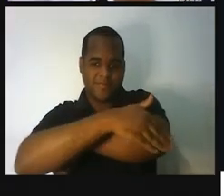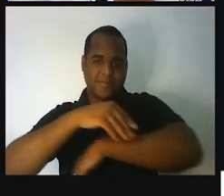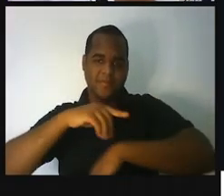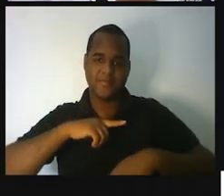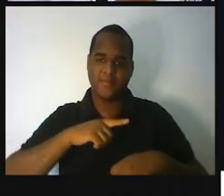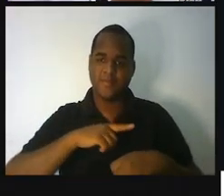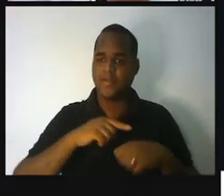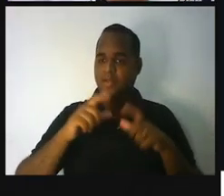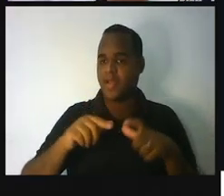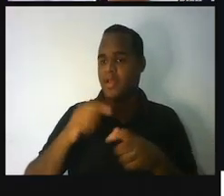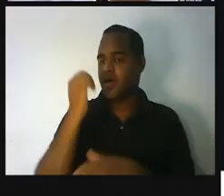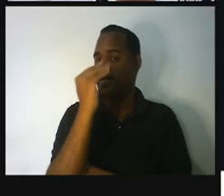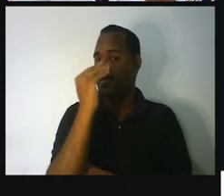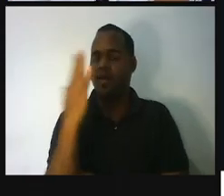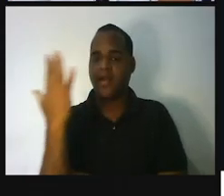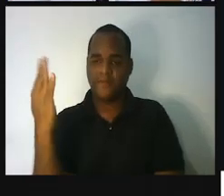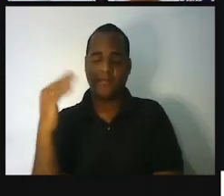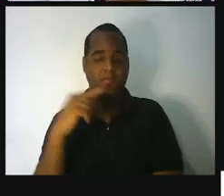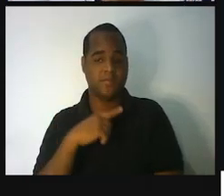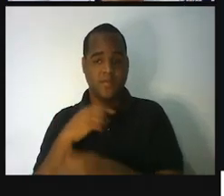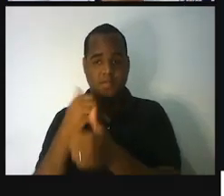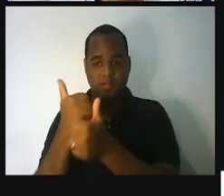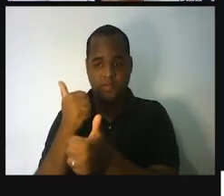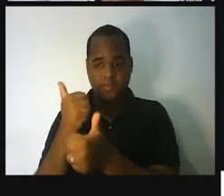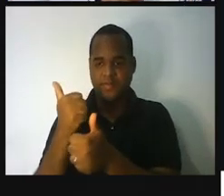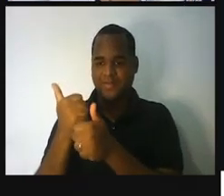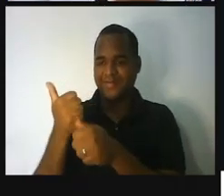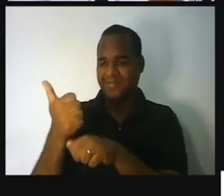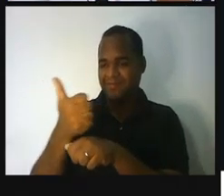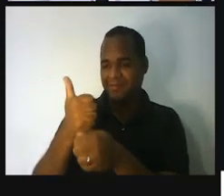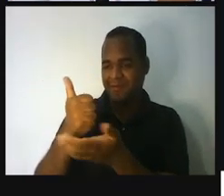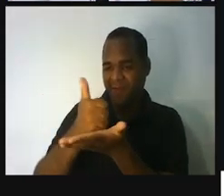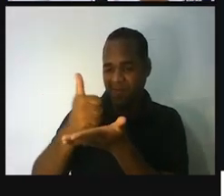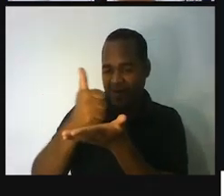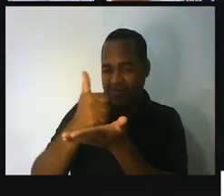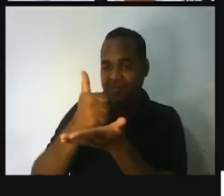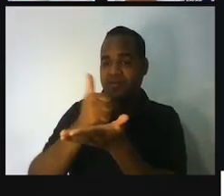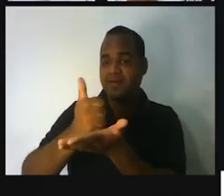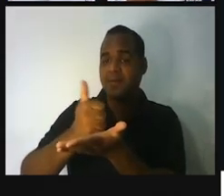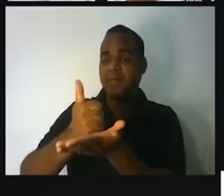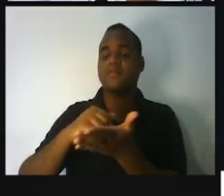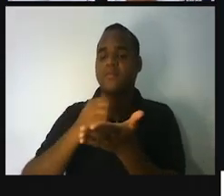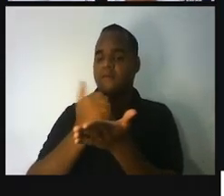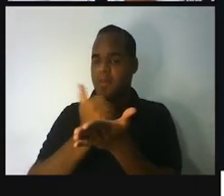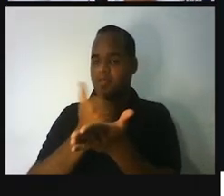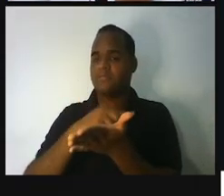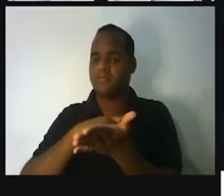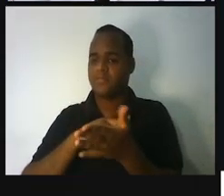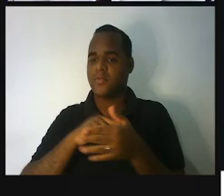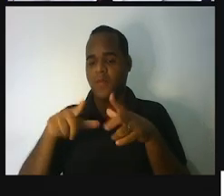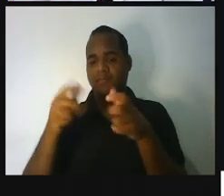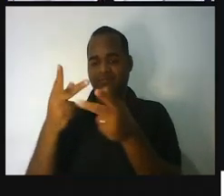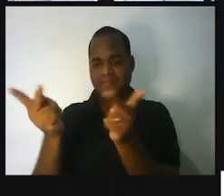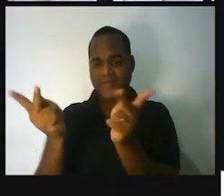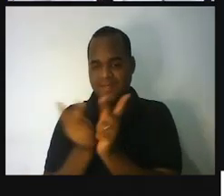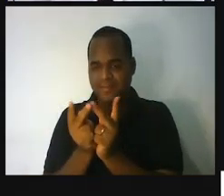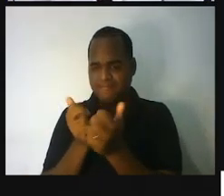uma árvore, em frente à farmácia fica a pizzaria, sacou?